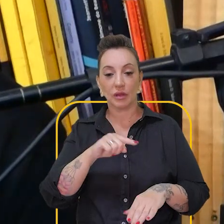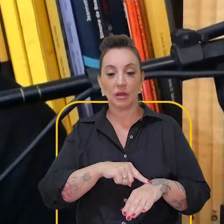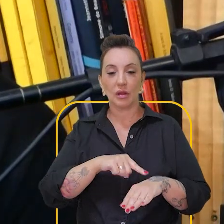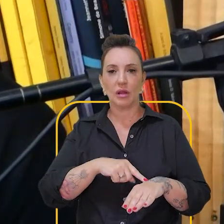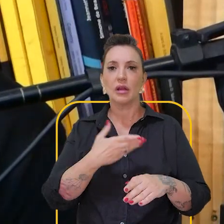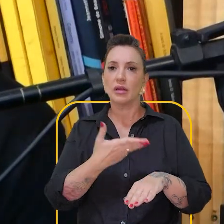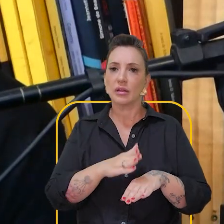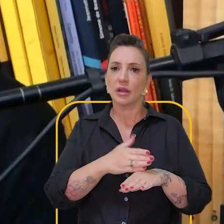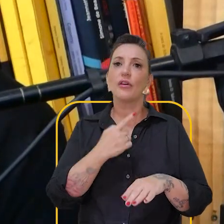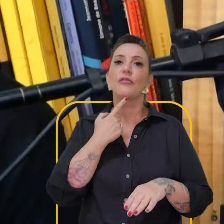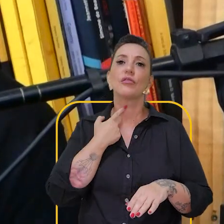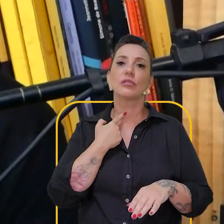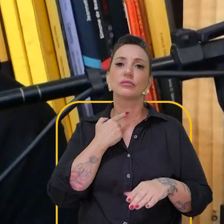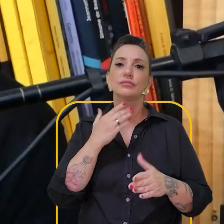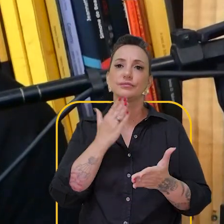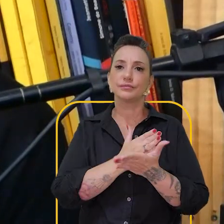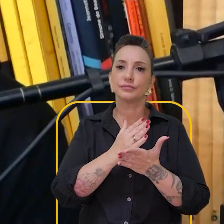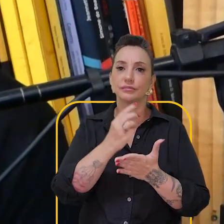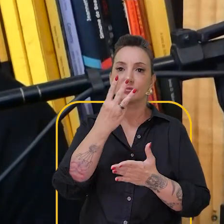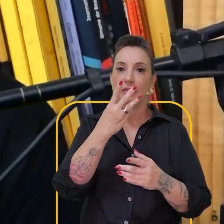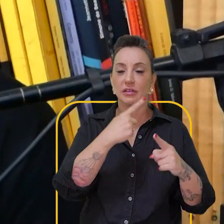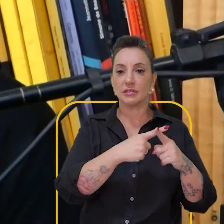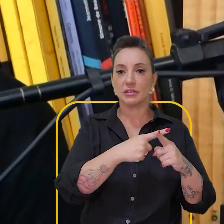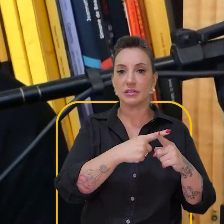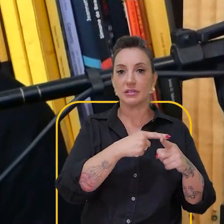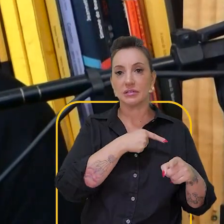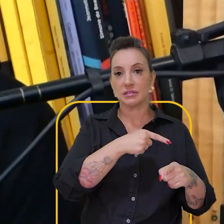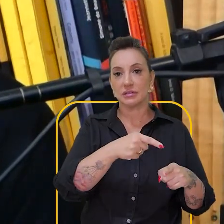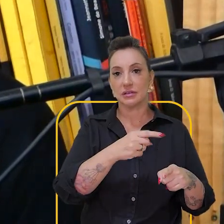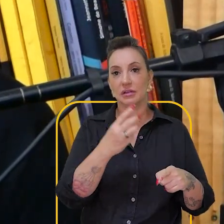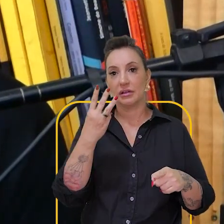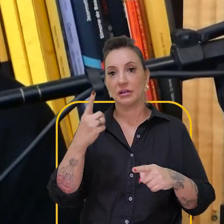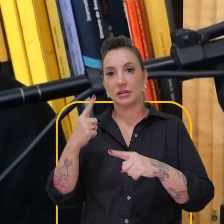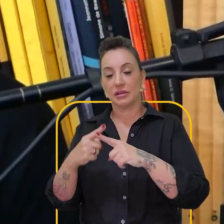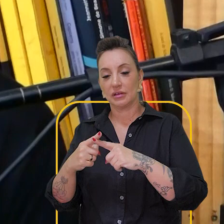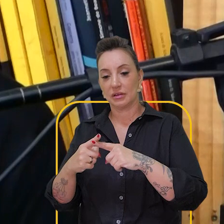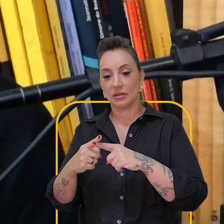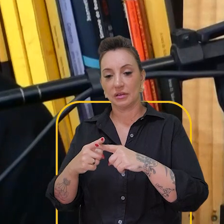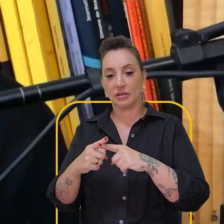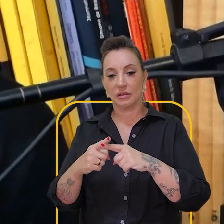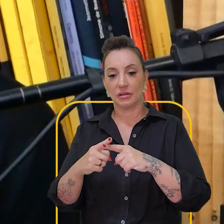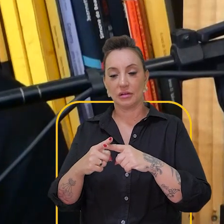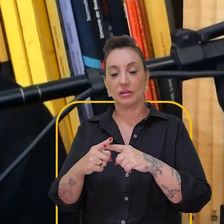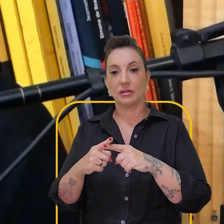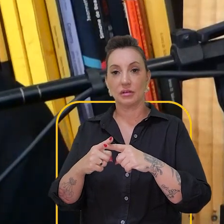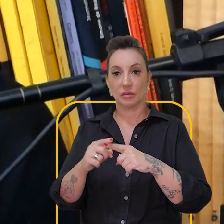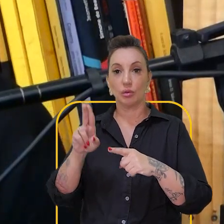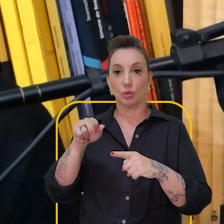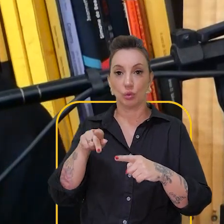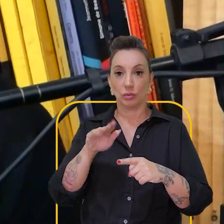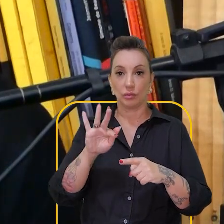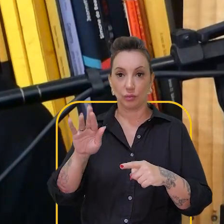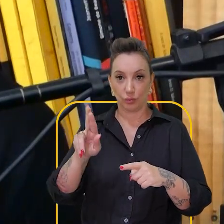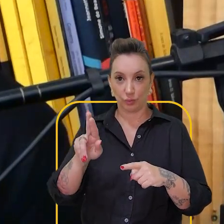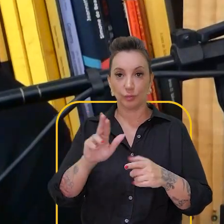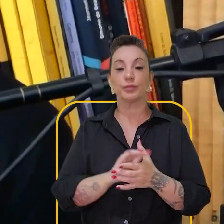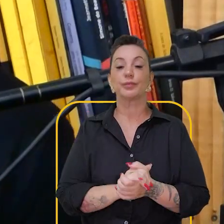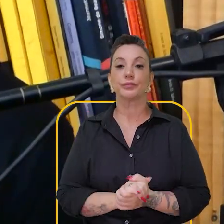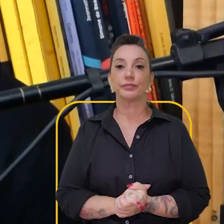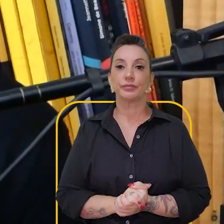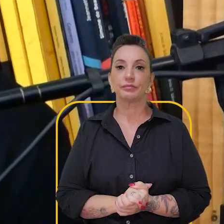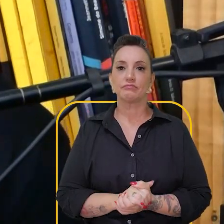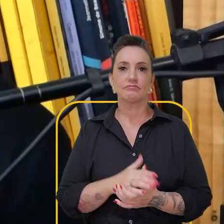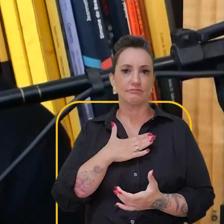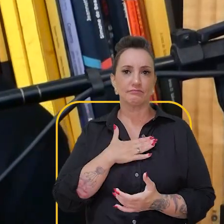né E aí eu fui indo fui indo fui indo E aí eu comecei a me dar melhor com o